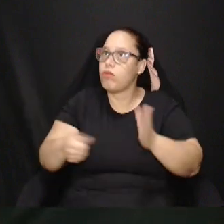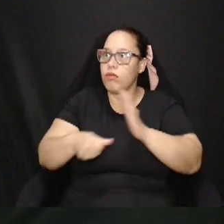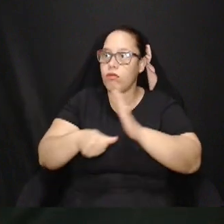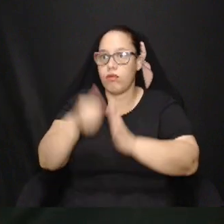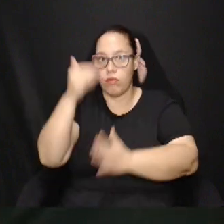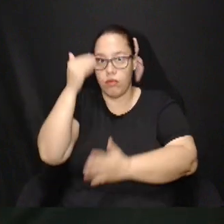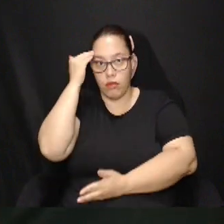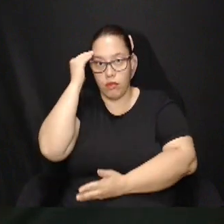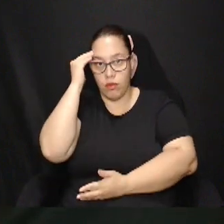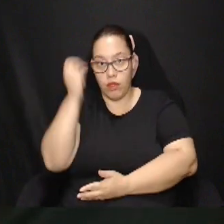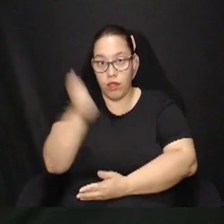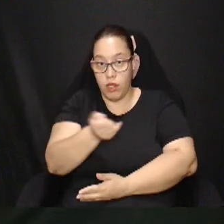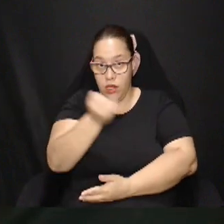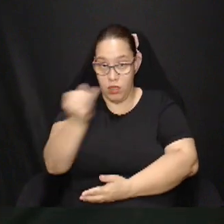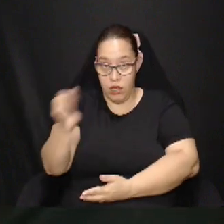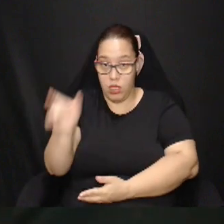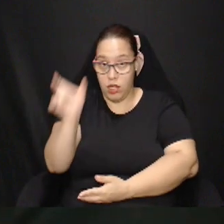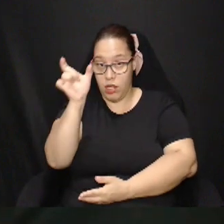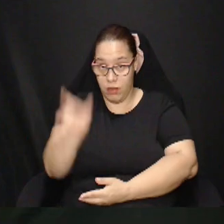qual é a definição